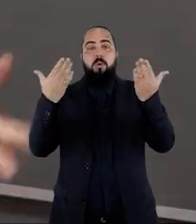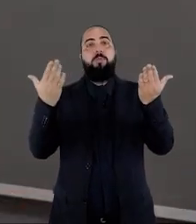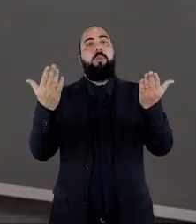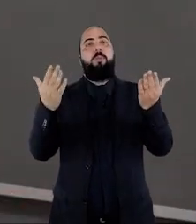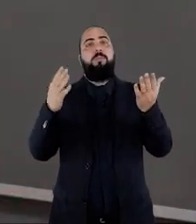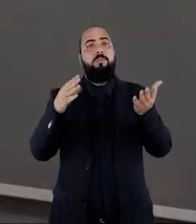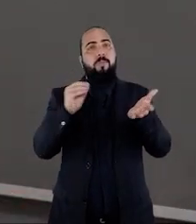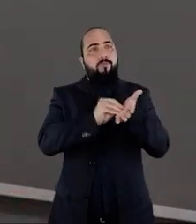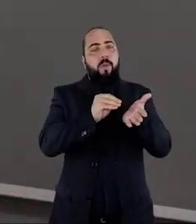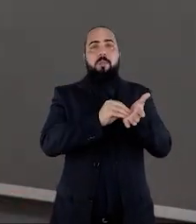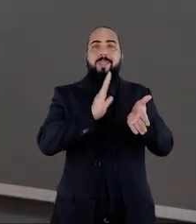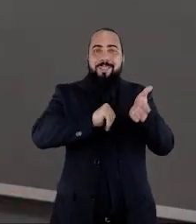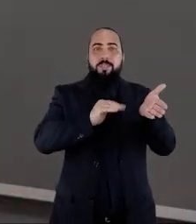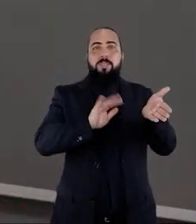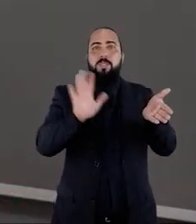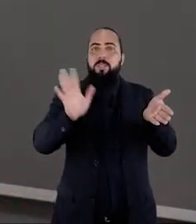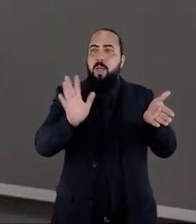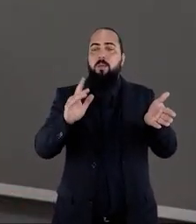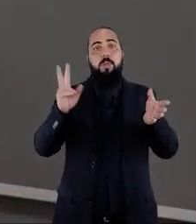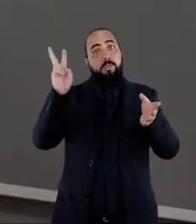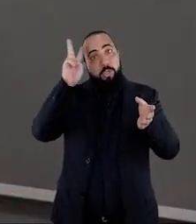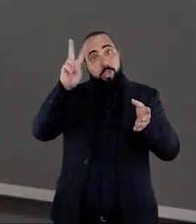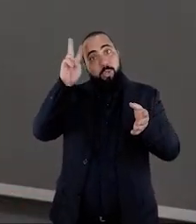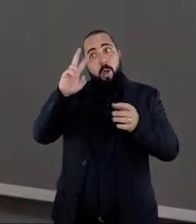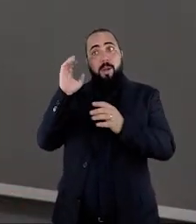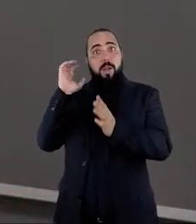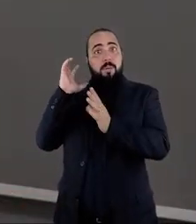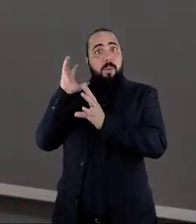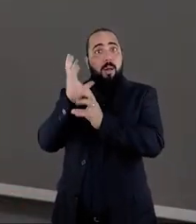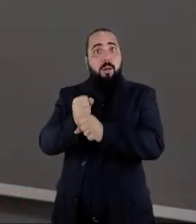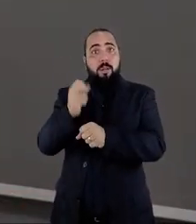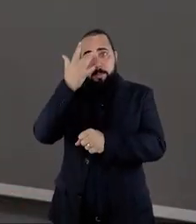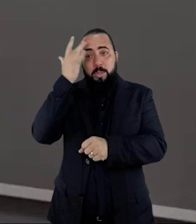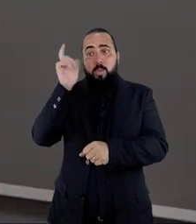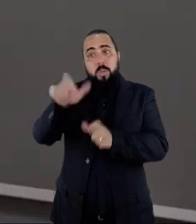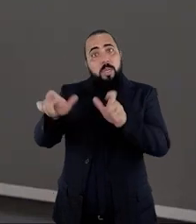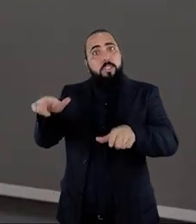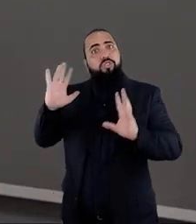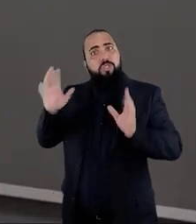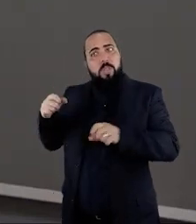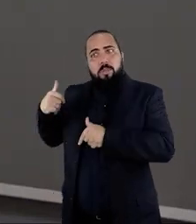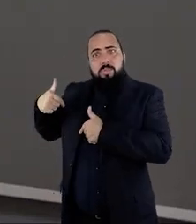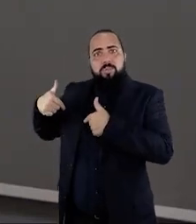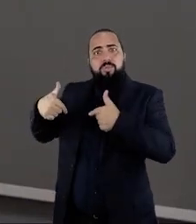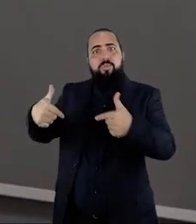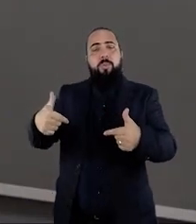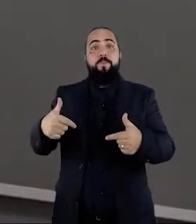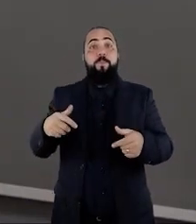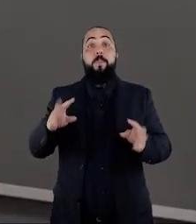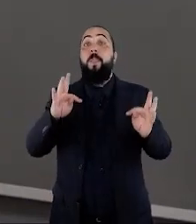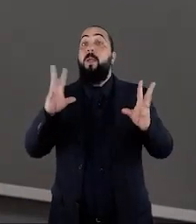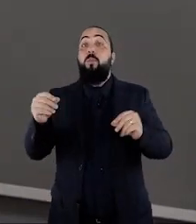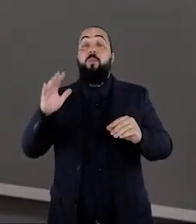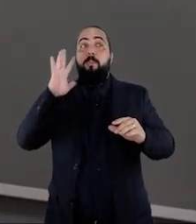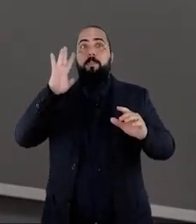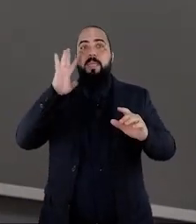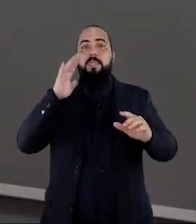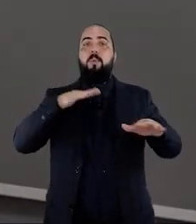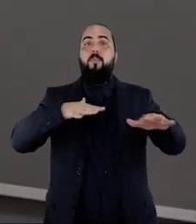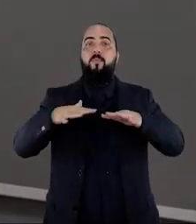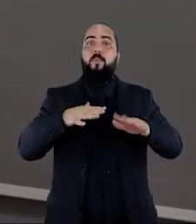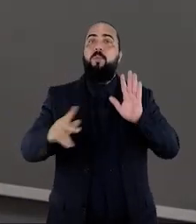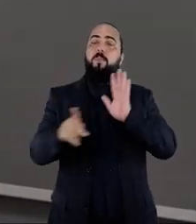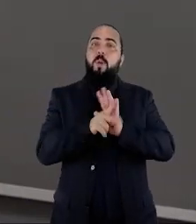não iluminando, não colocando o devido peso em históricas lutas que aquelas pessoas levaram. Tudo isso nos